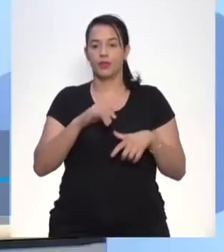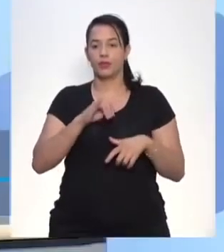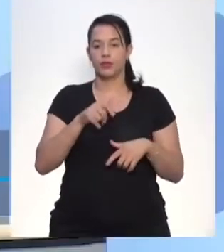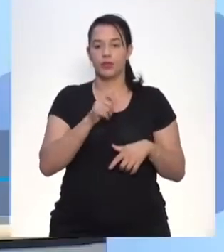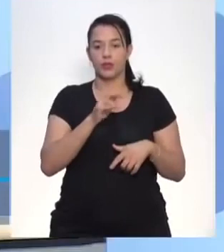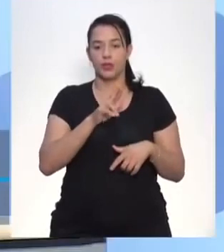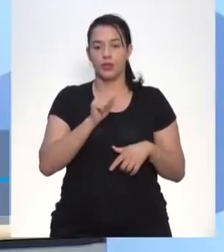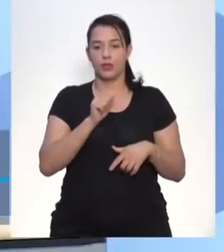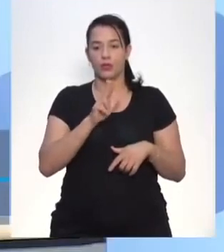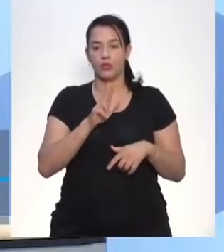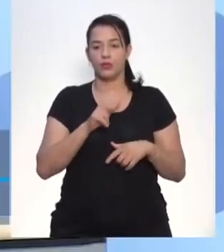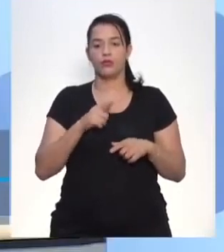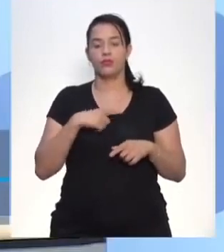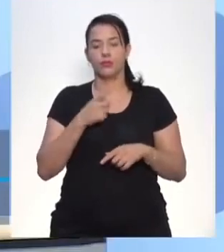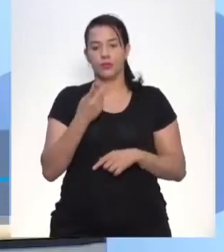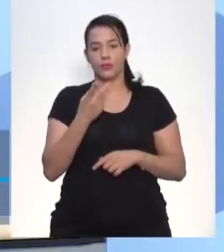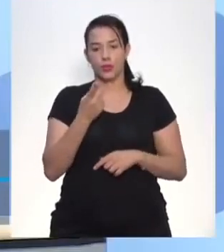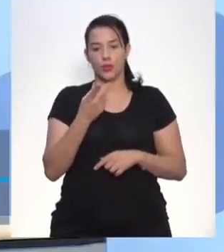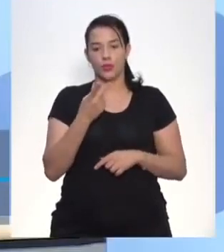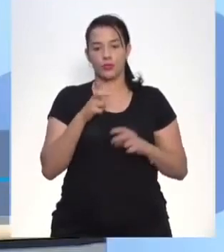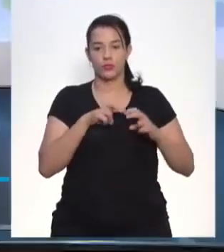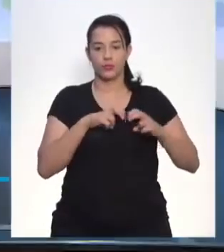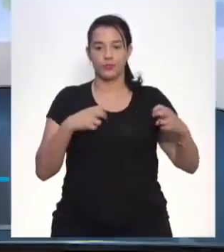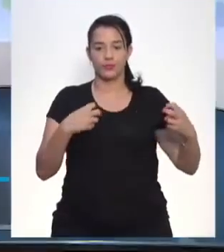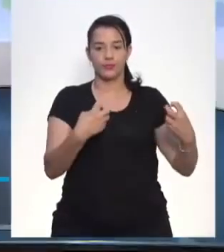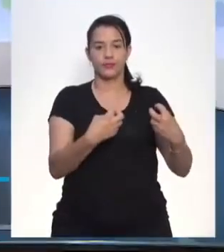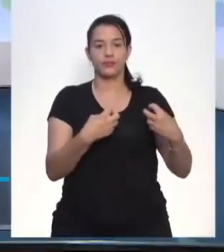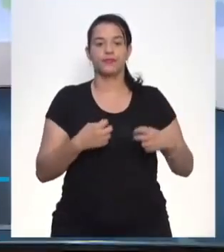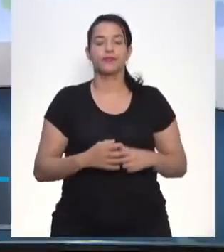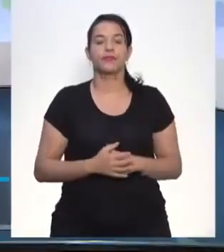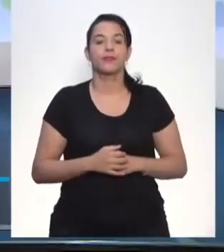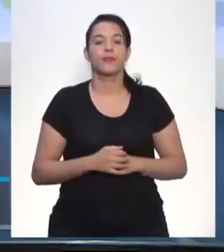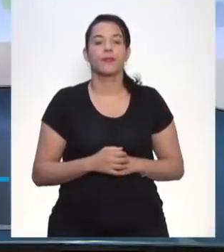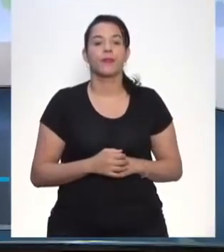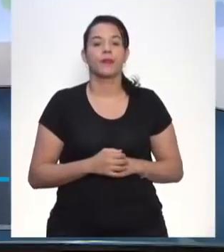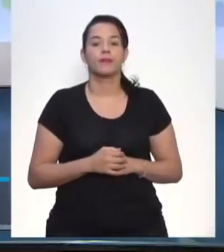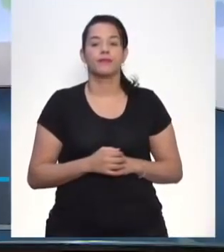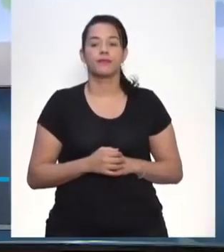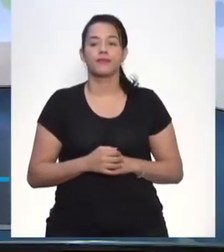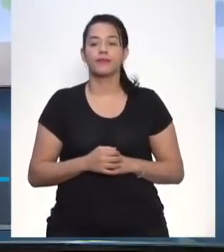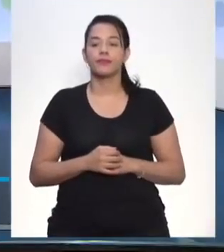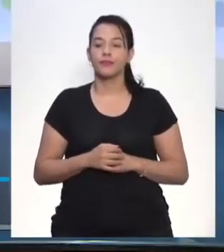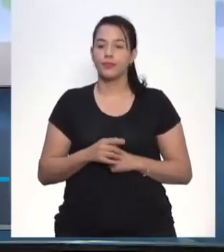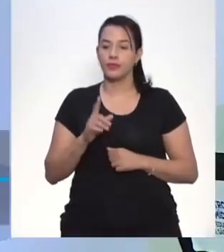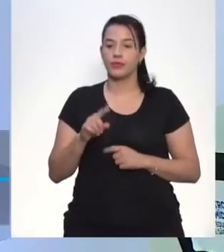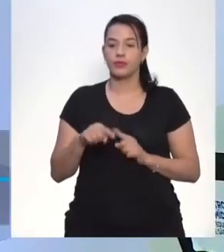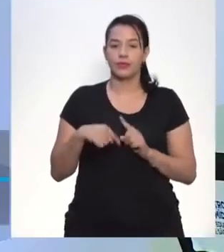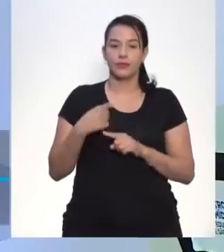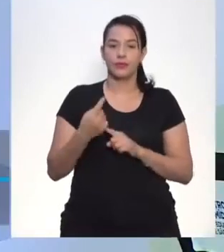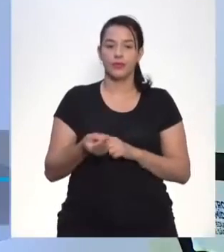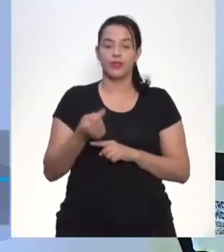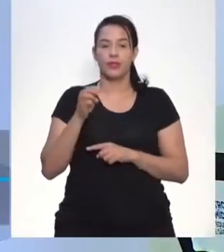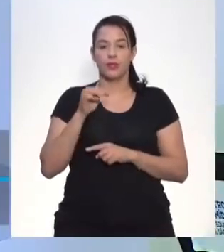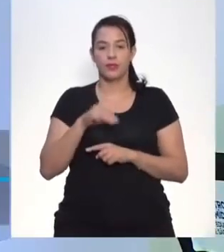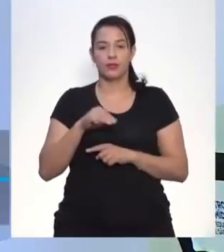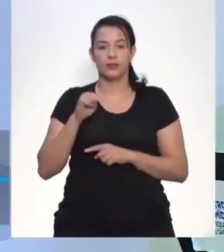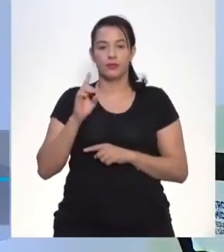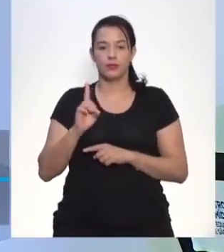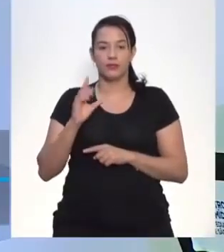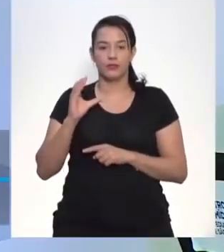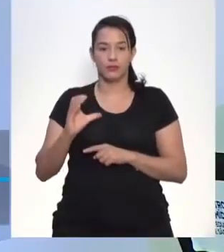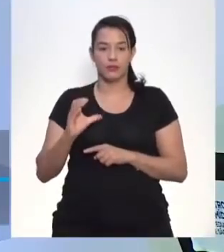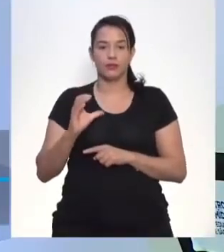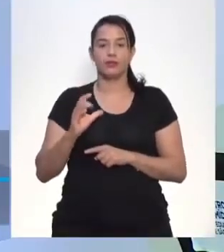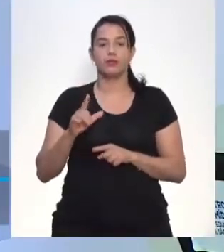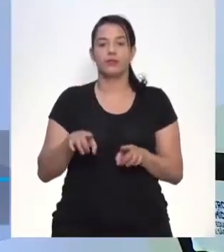são 12 cadeiras. Boa. A gente vai falar dessa dos divisores, né? Que é uma a gente estava comentando, que é o tal do MDC. Eu fiquei